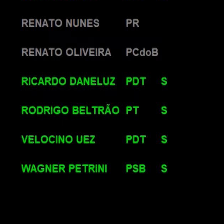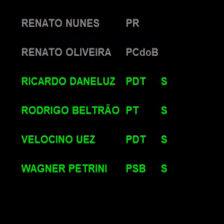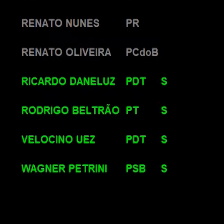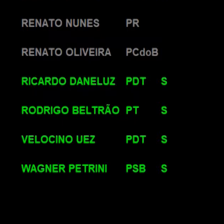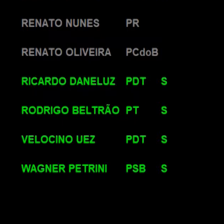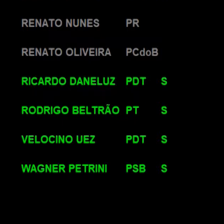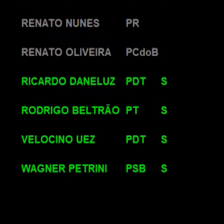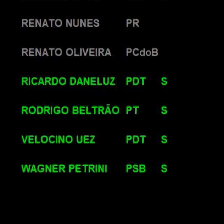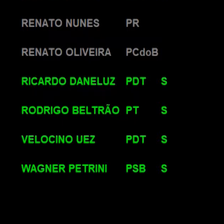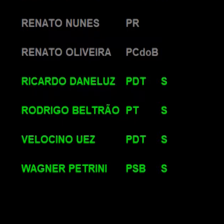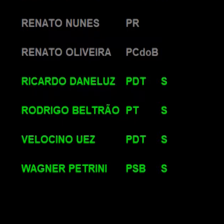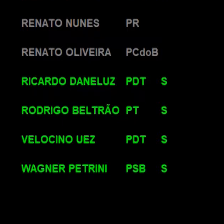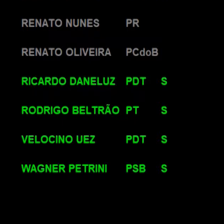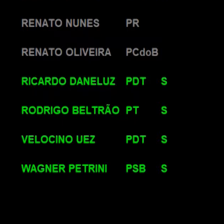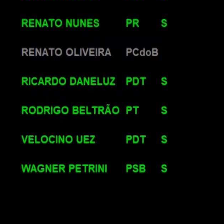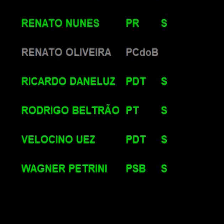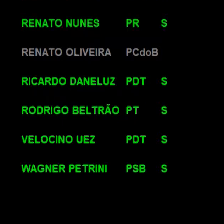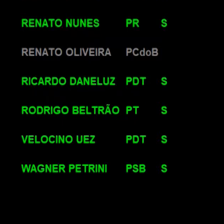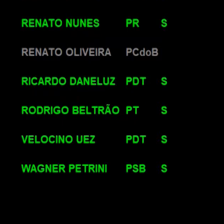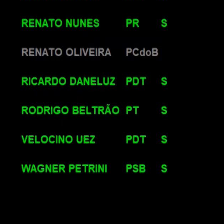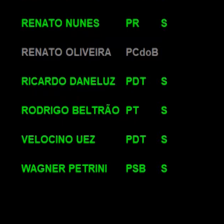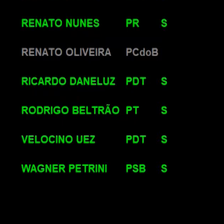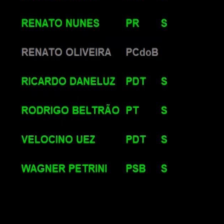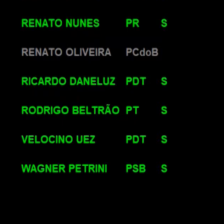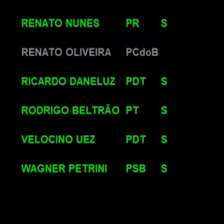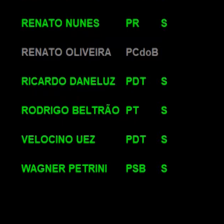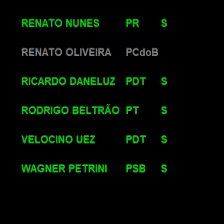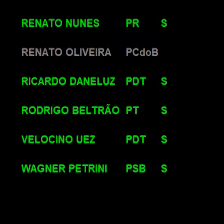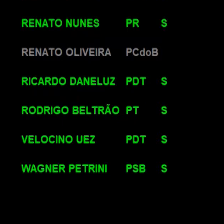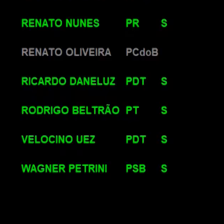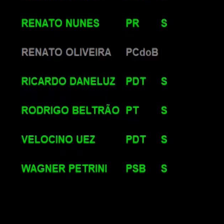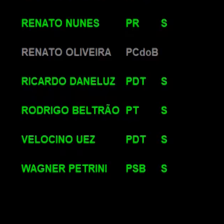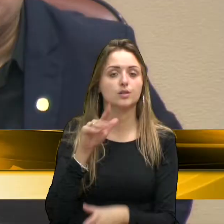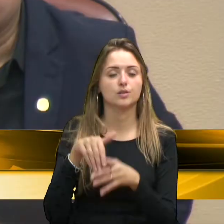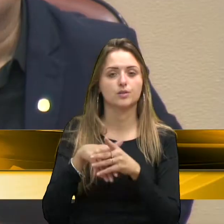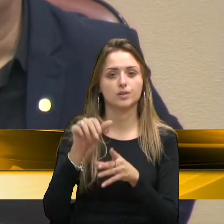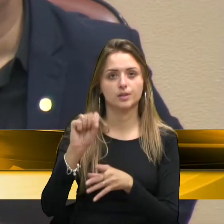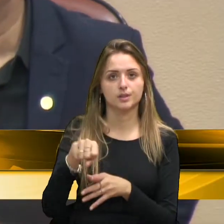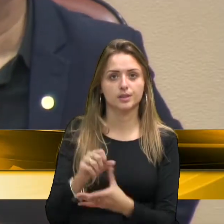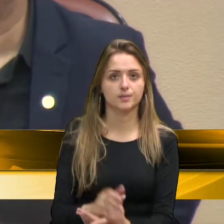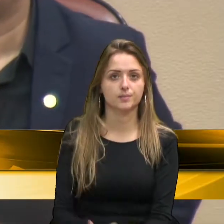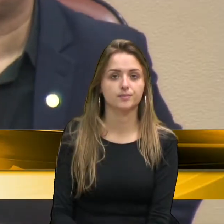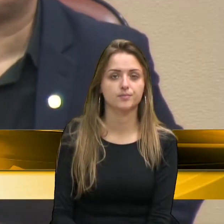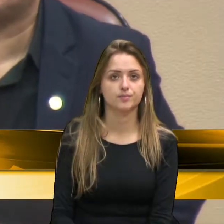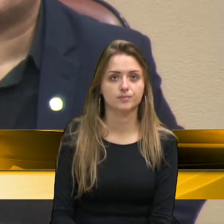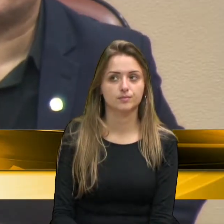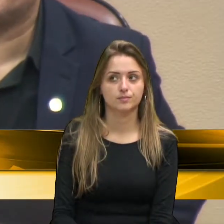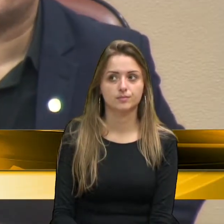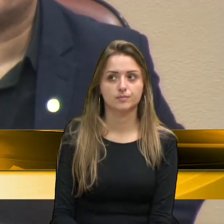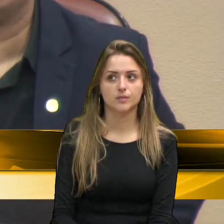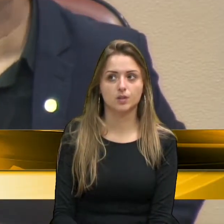Encerrado o registro dos votos. Vereador Renato Oliveira vota favorável.